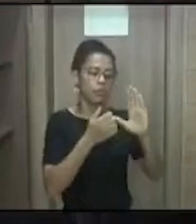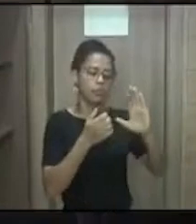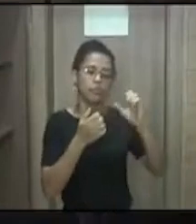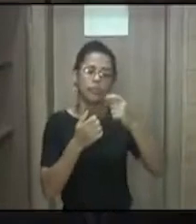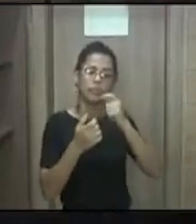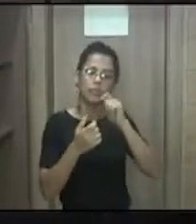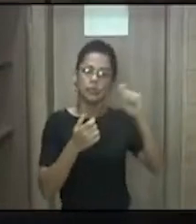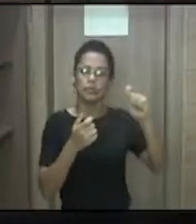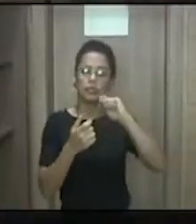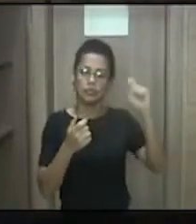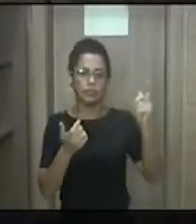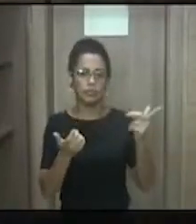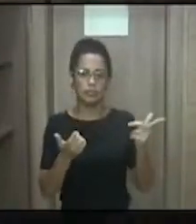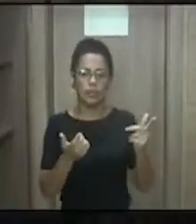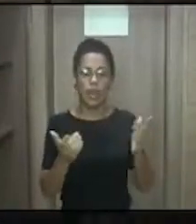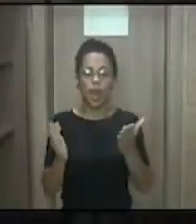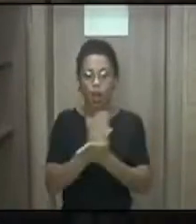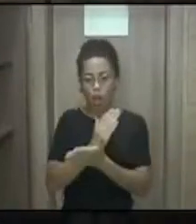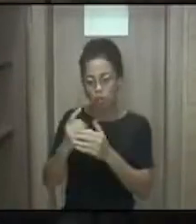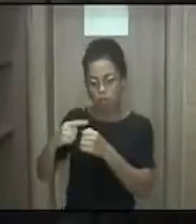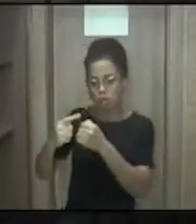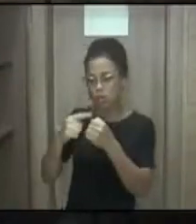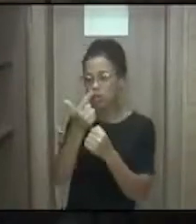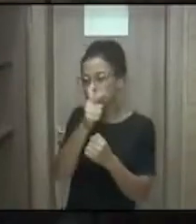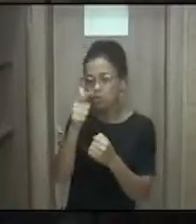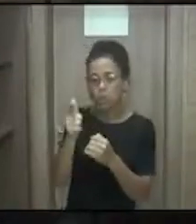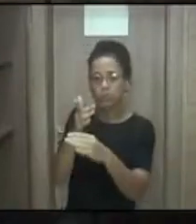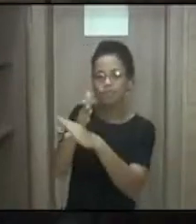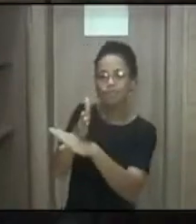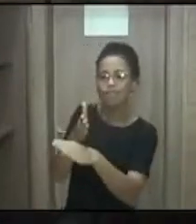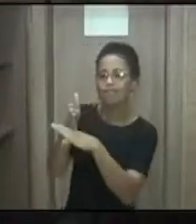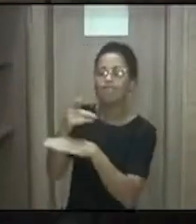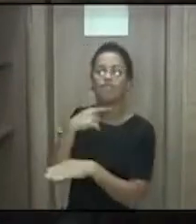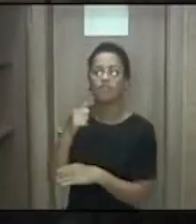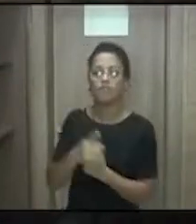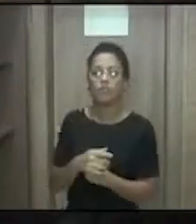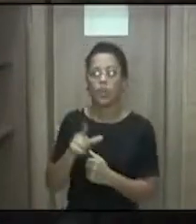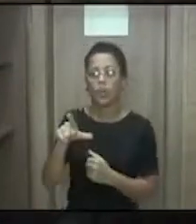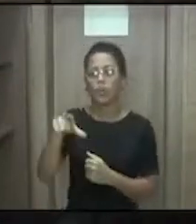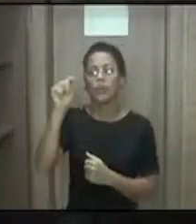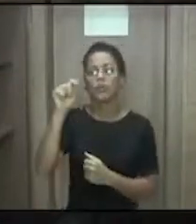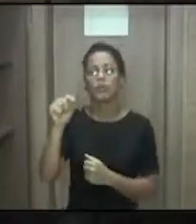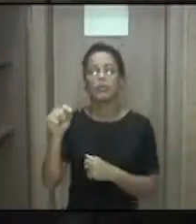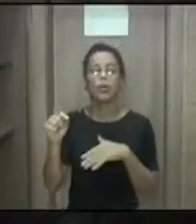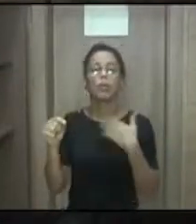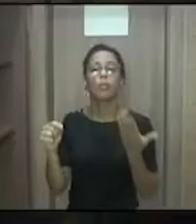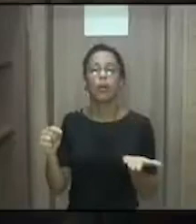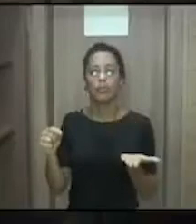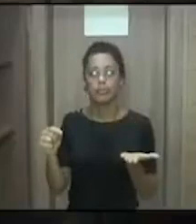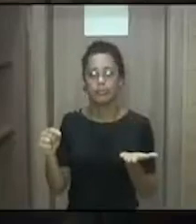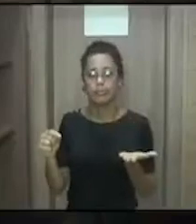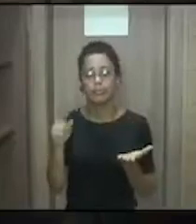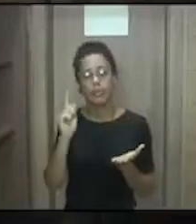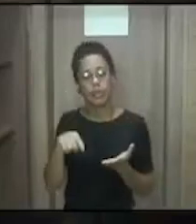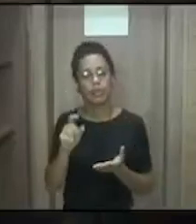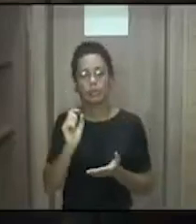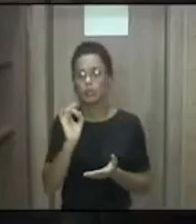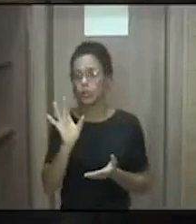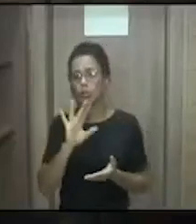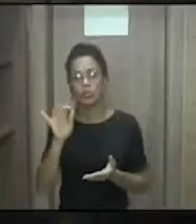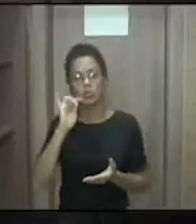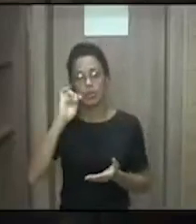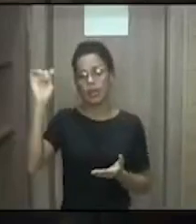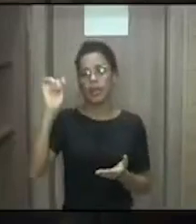nem para onde encaminhar, é aquilo que Soninha traz. A única opção da atenção primária, muitas vezes, é a